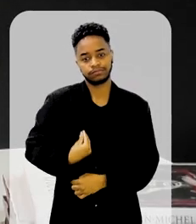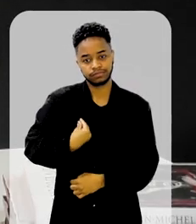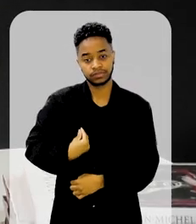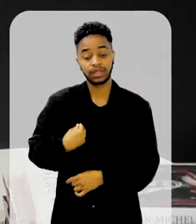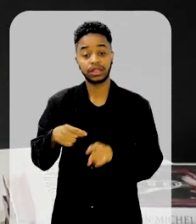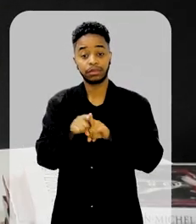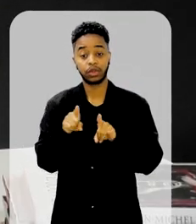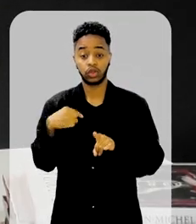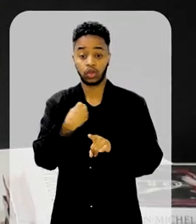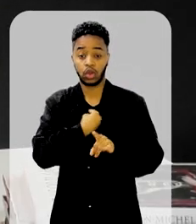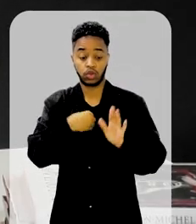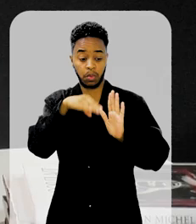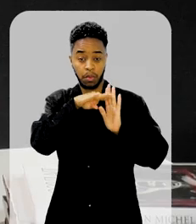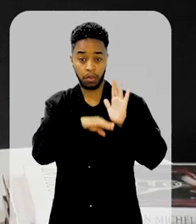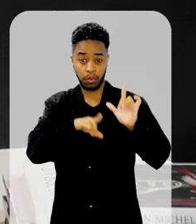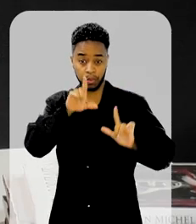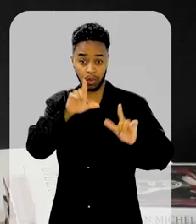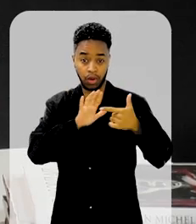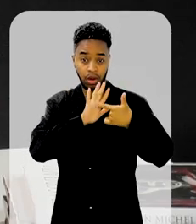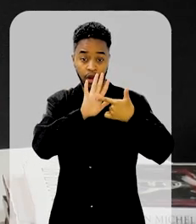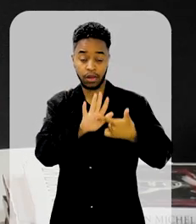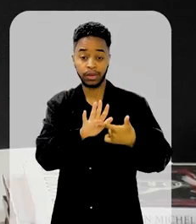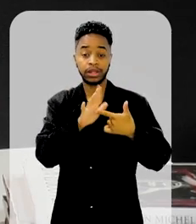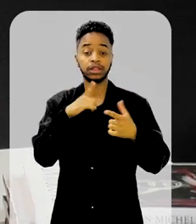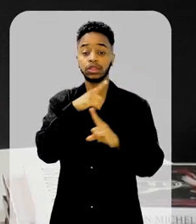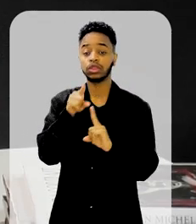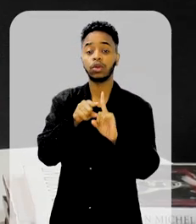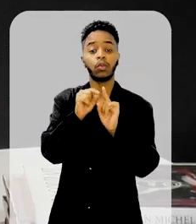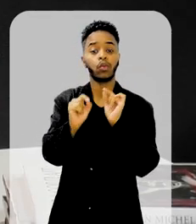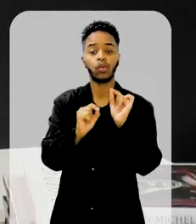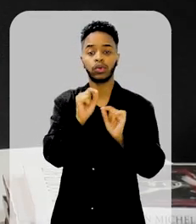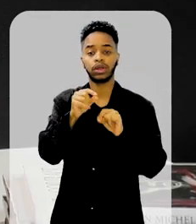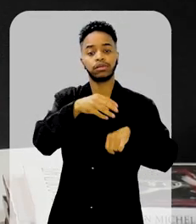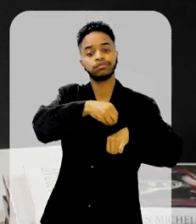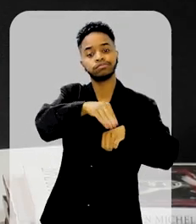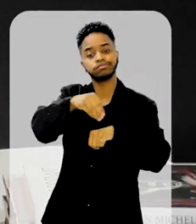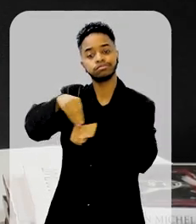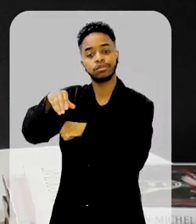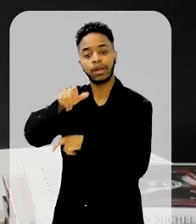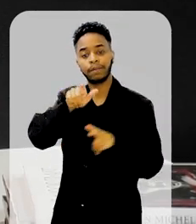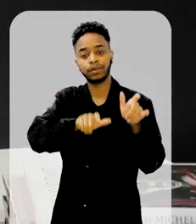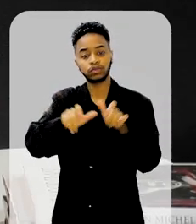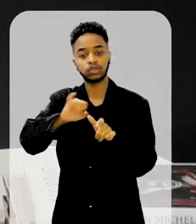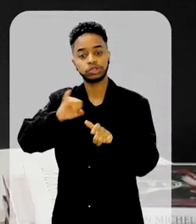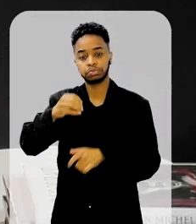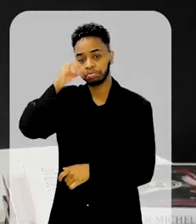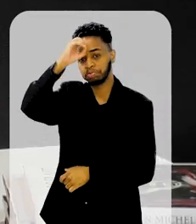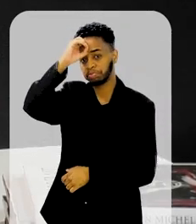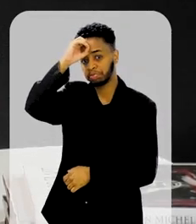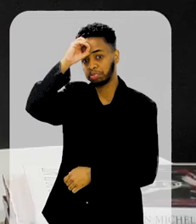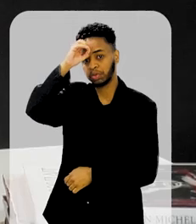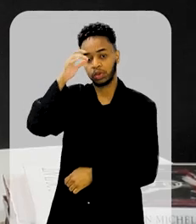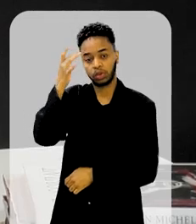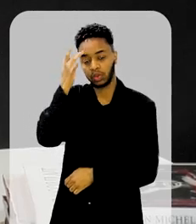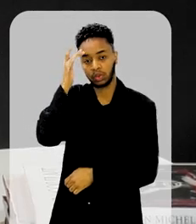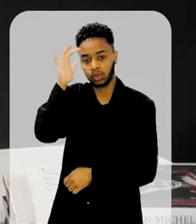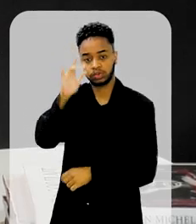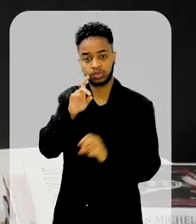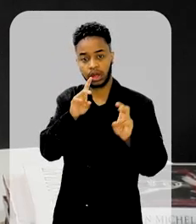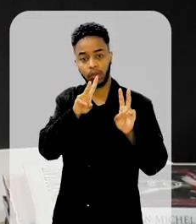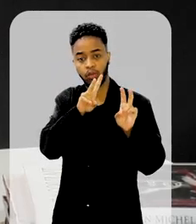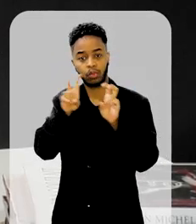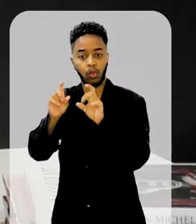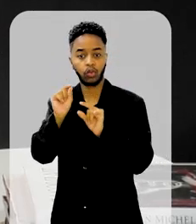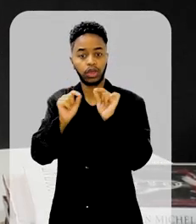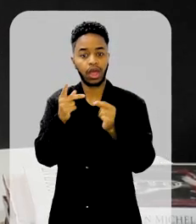sabe que o nosso programa aqui o Quintas com quintar ele tem o objetivo de levar para quem não tem acesso né Aos aos